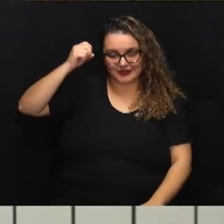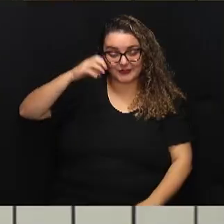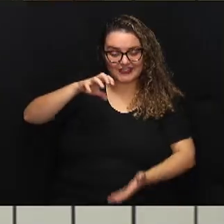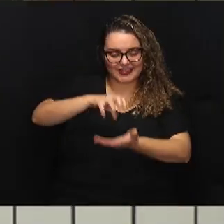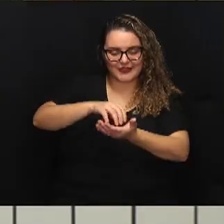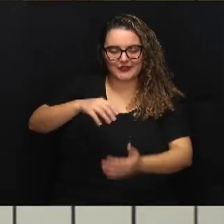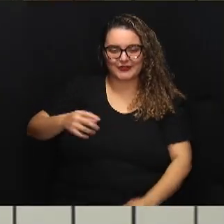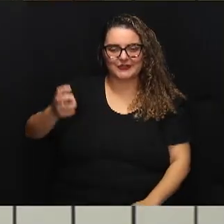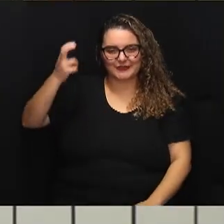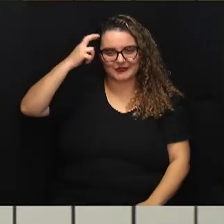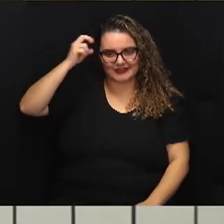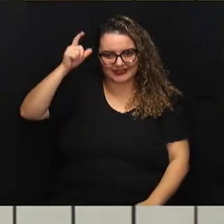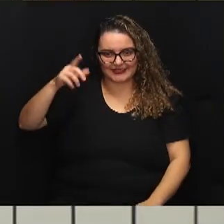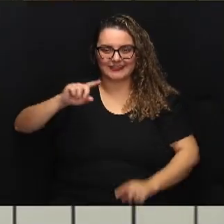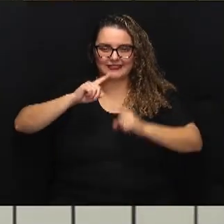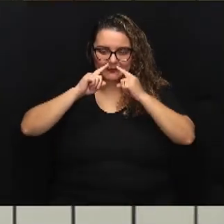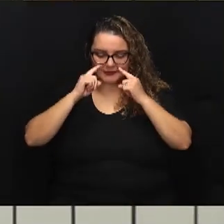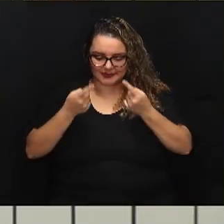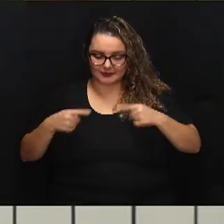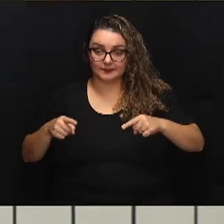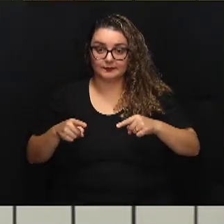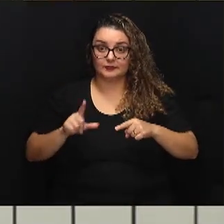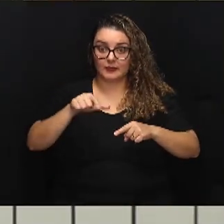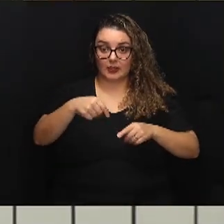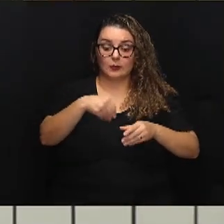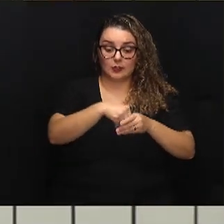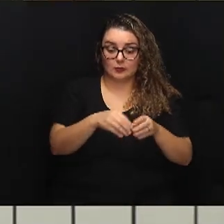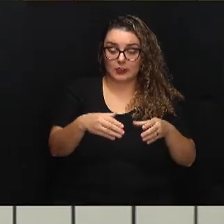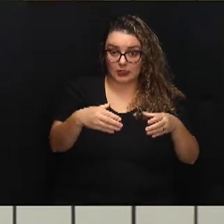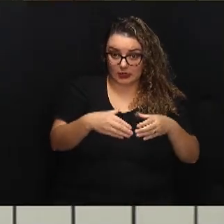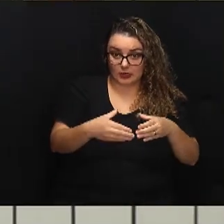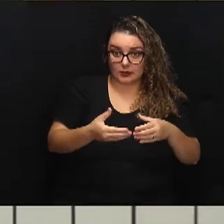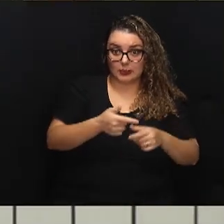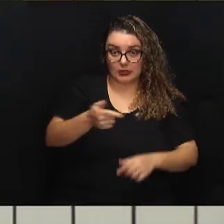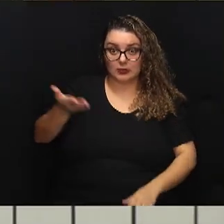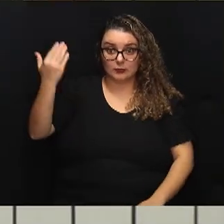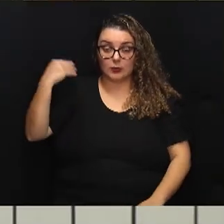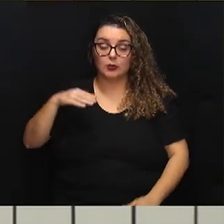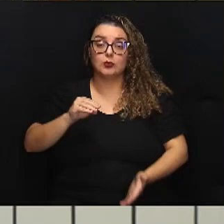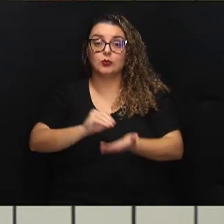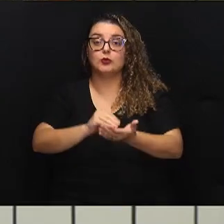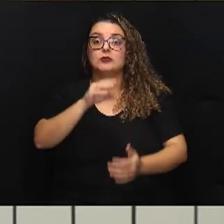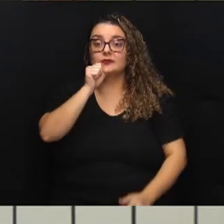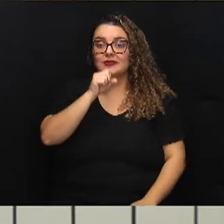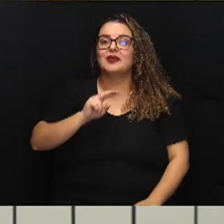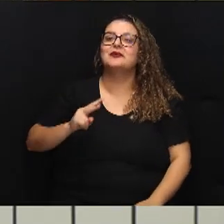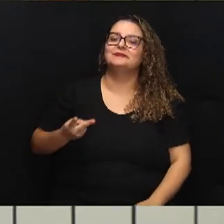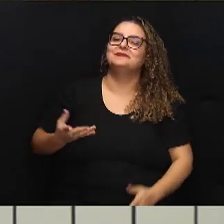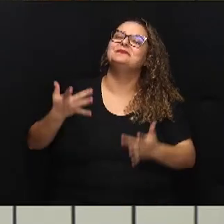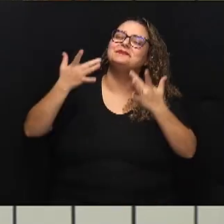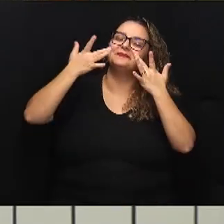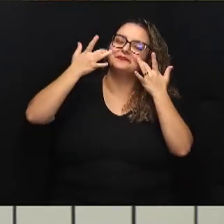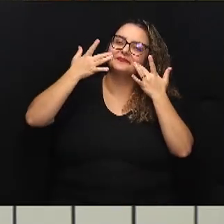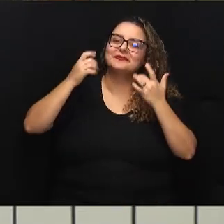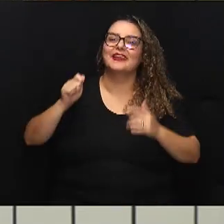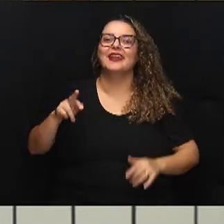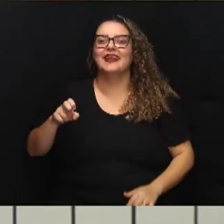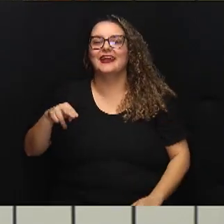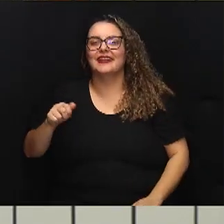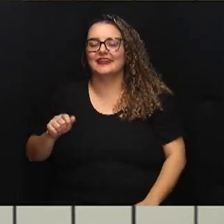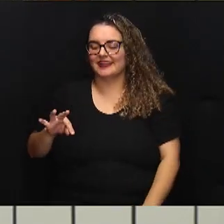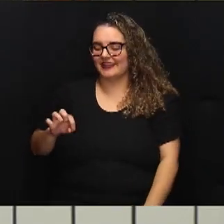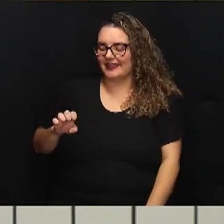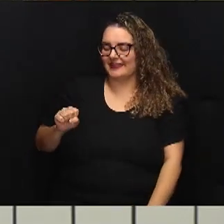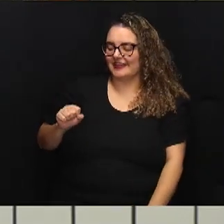Depois da inauguração da área interna na semana passada, no último sábado foi a vez do Teatro de Arena Teresa